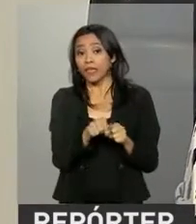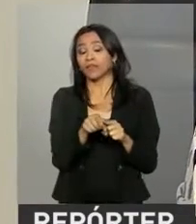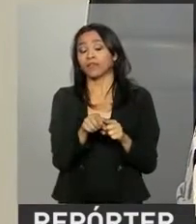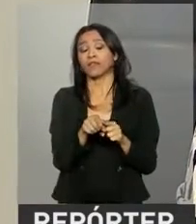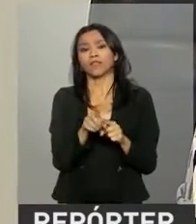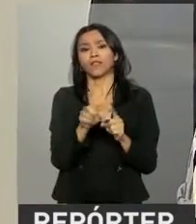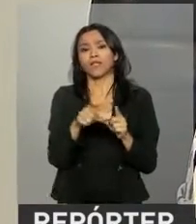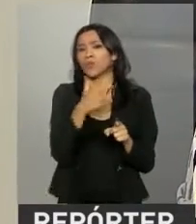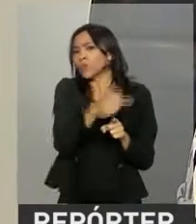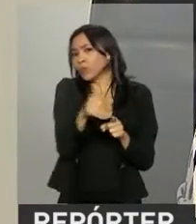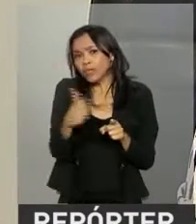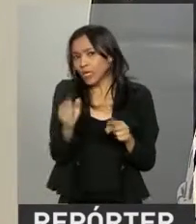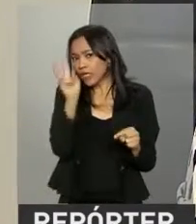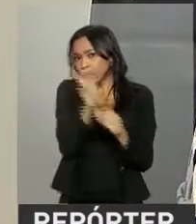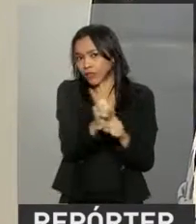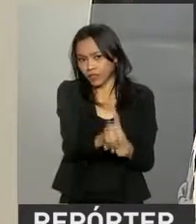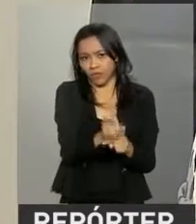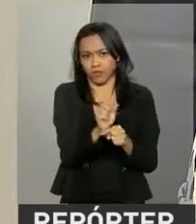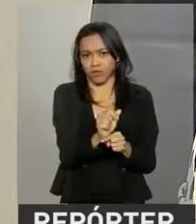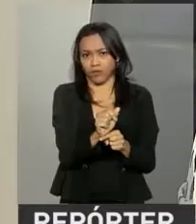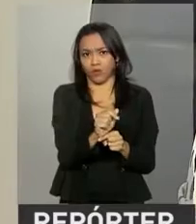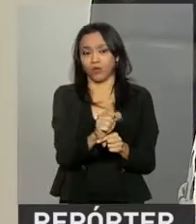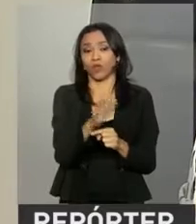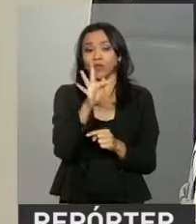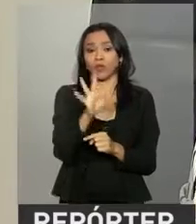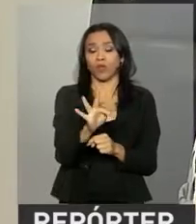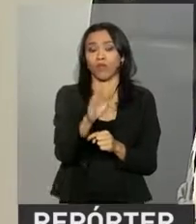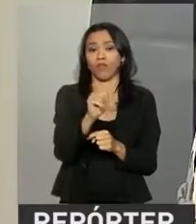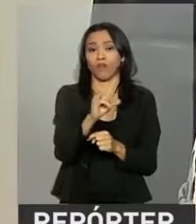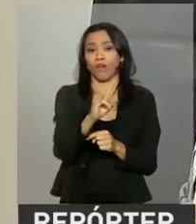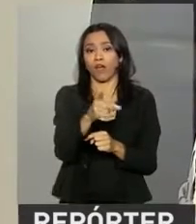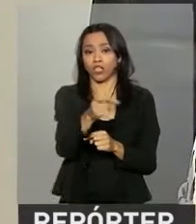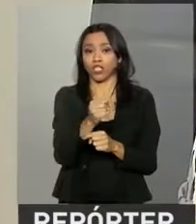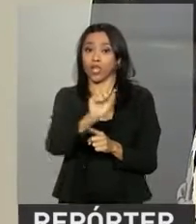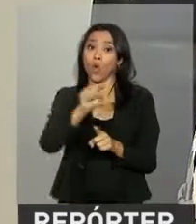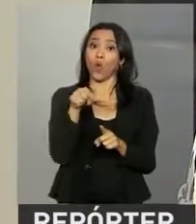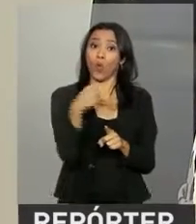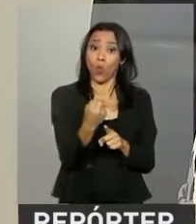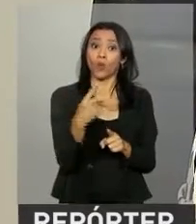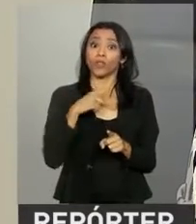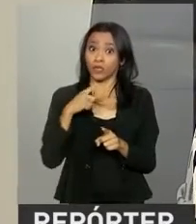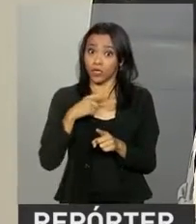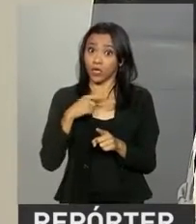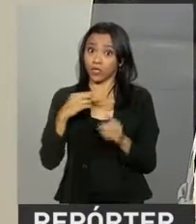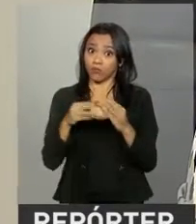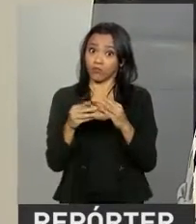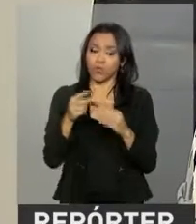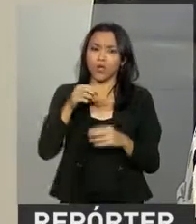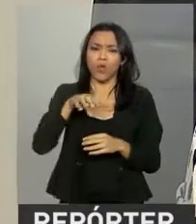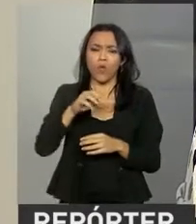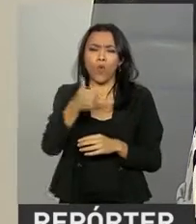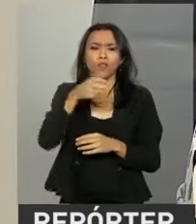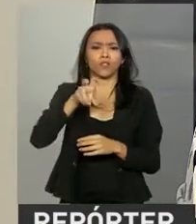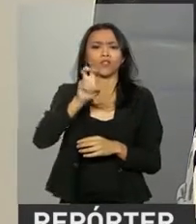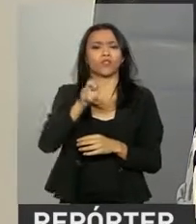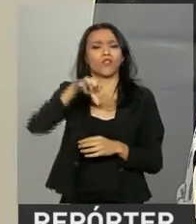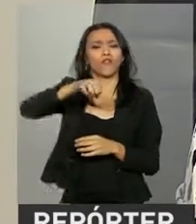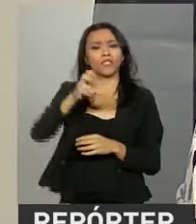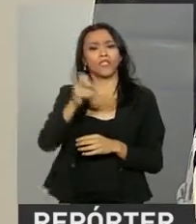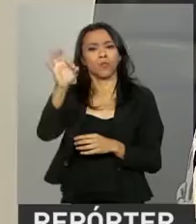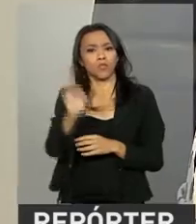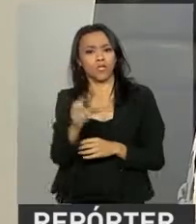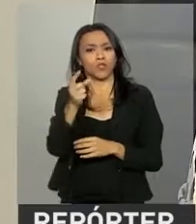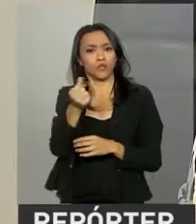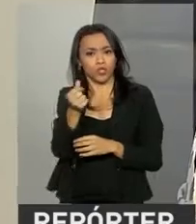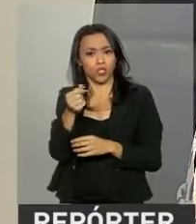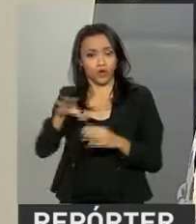se não tem um financiamento você tem um subsídio elevadíssimo quase 95 100 do valor do imóvel e as pessoas pagam